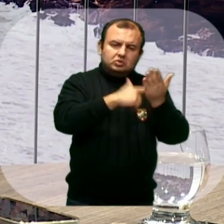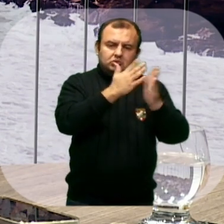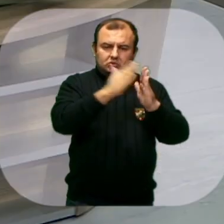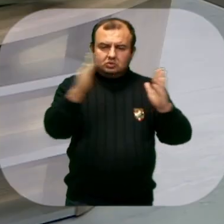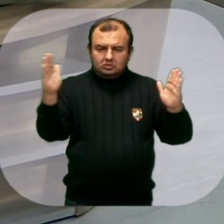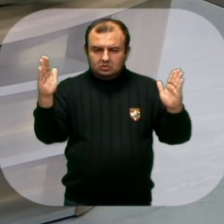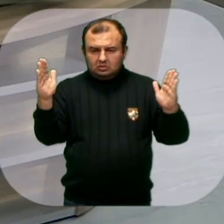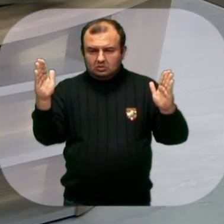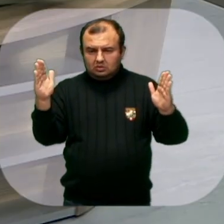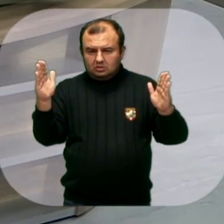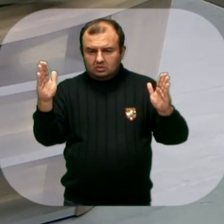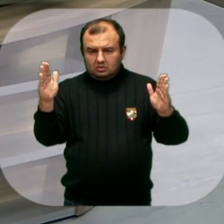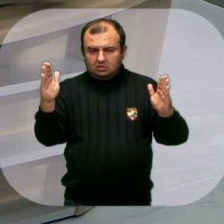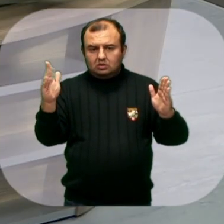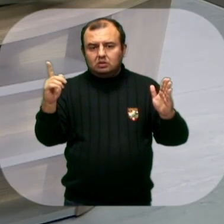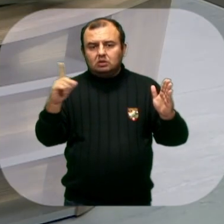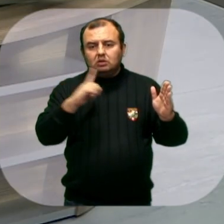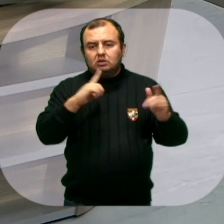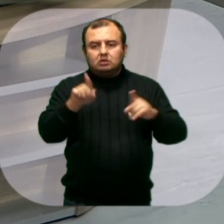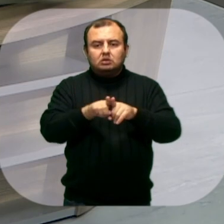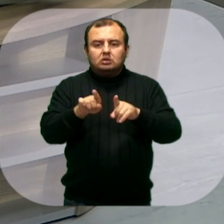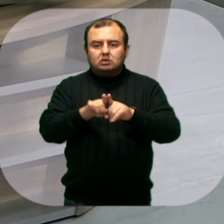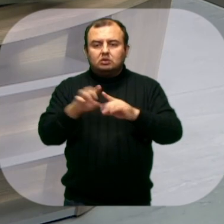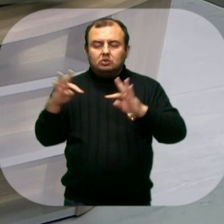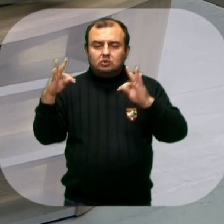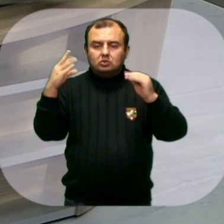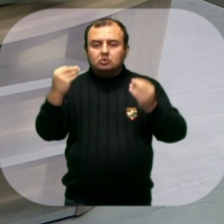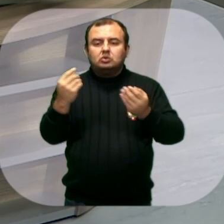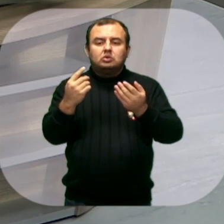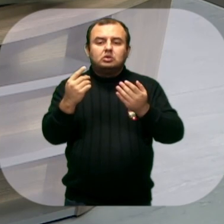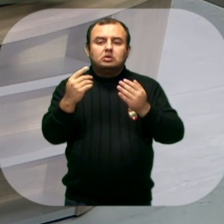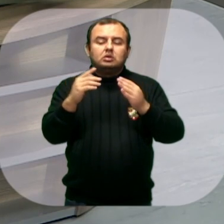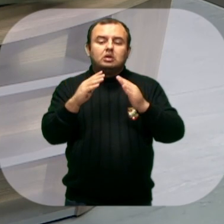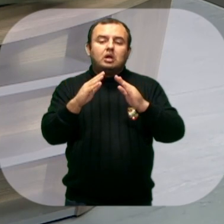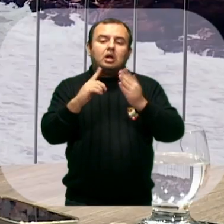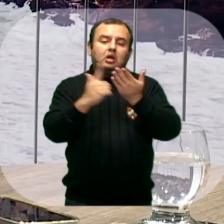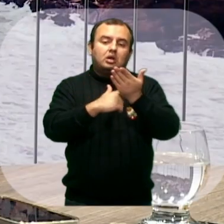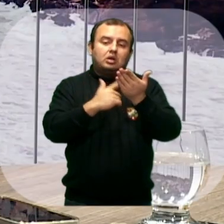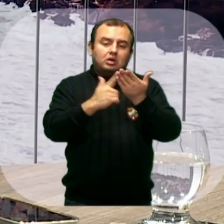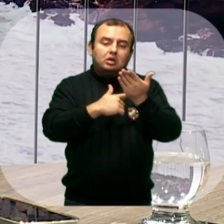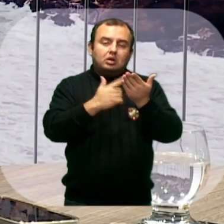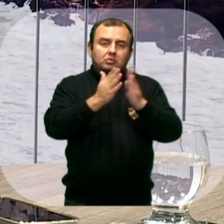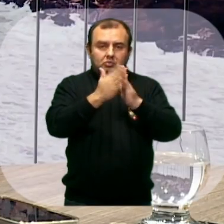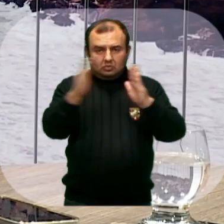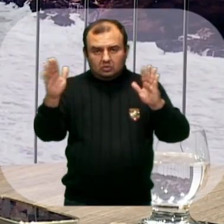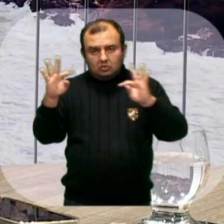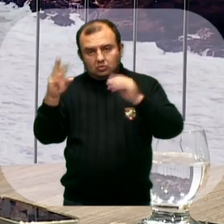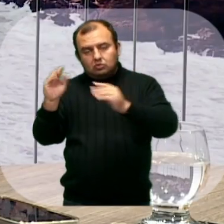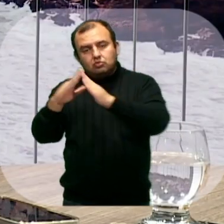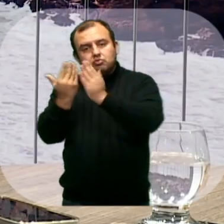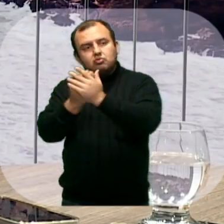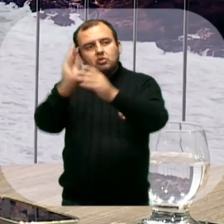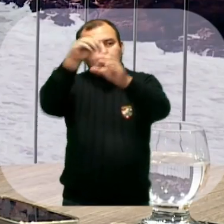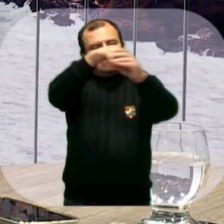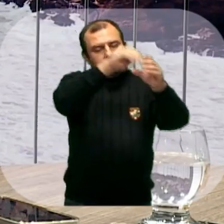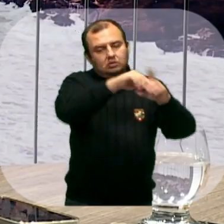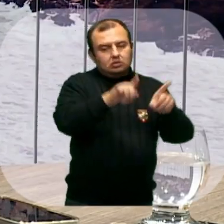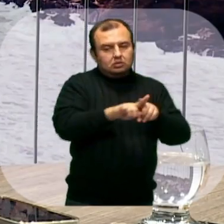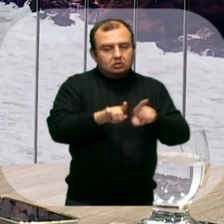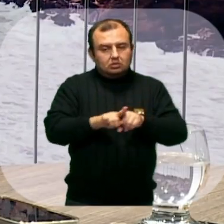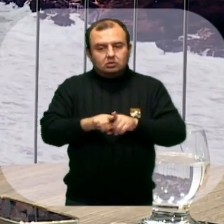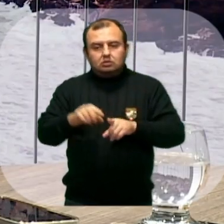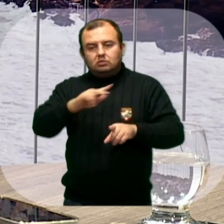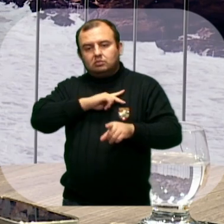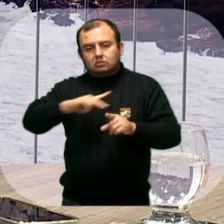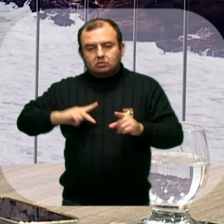só a biblioteca, tá? Nós temos todas as bibliotecas escolares também. Então, a direção é da biblioteca pública e das